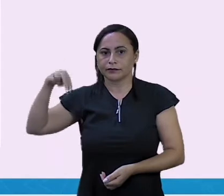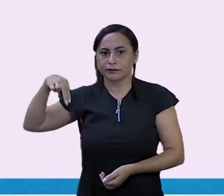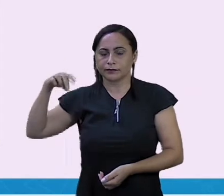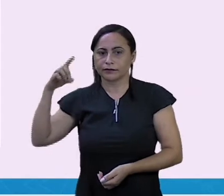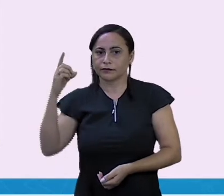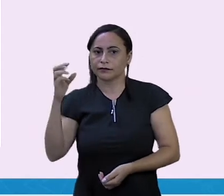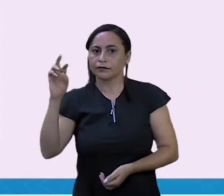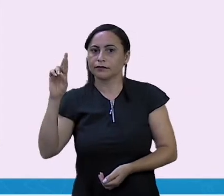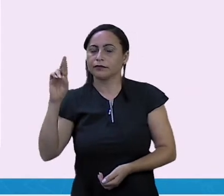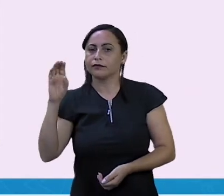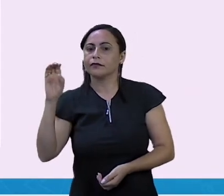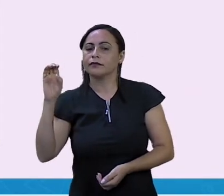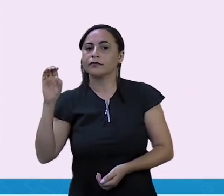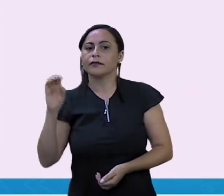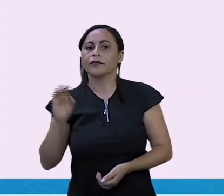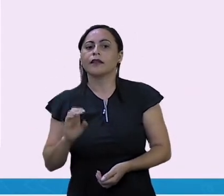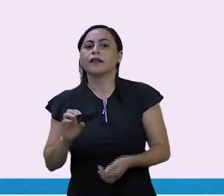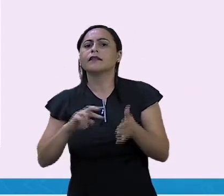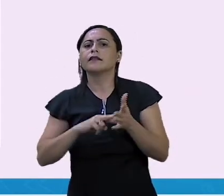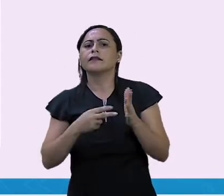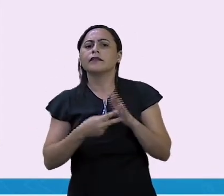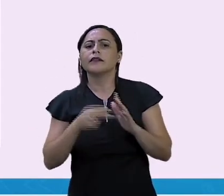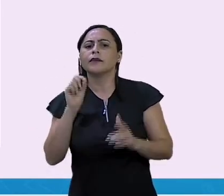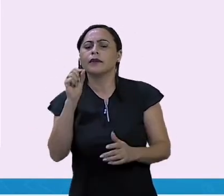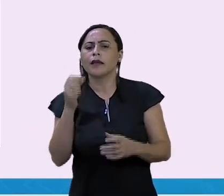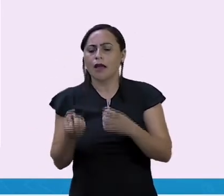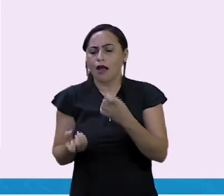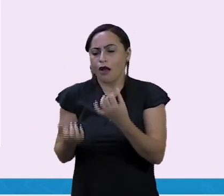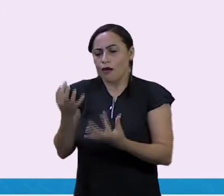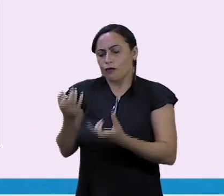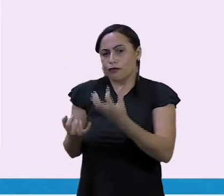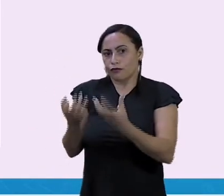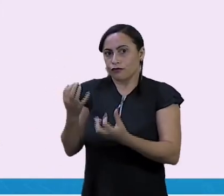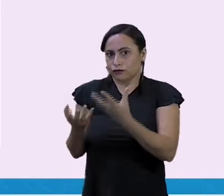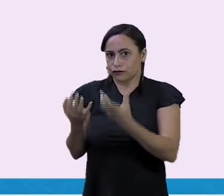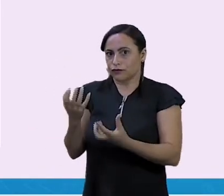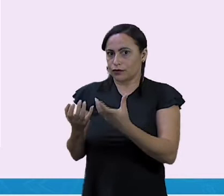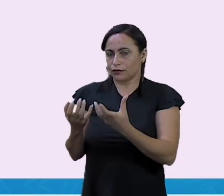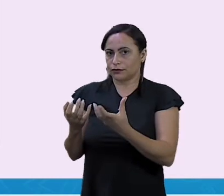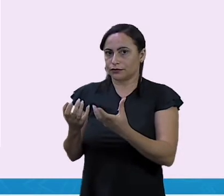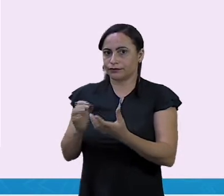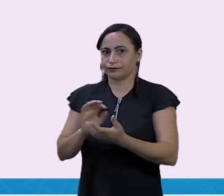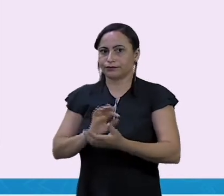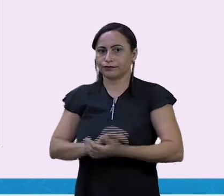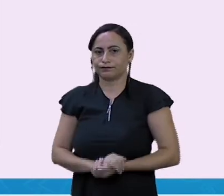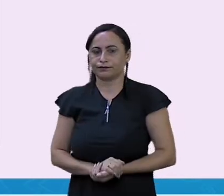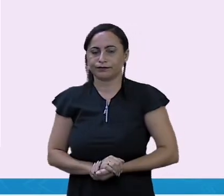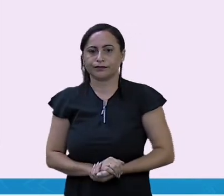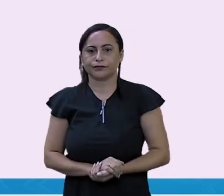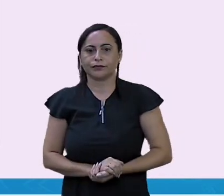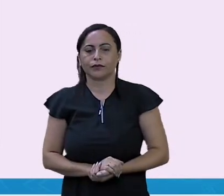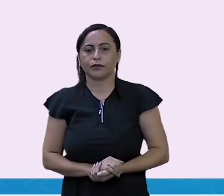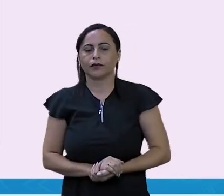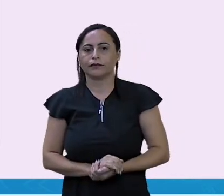Queimar, colocar fogo em, fazer arder, causando